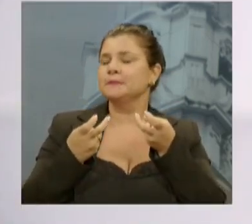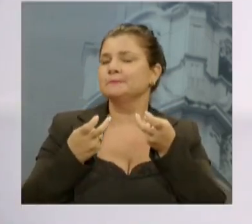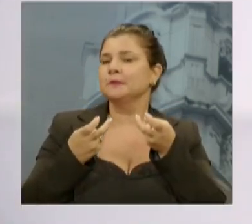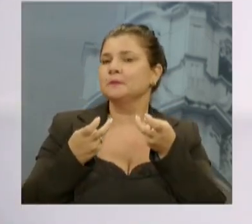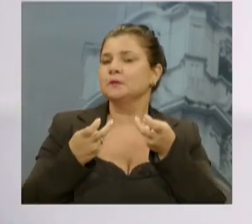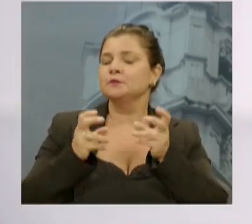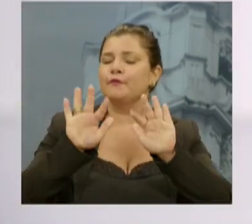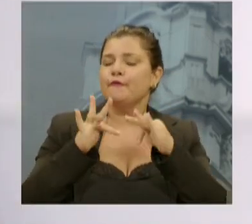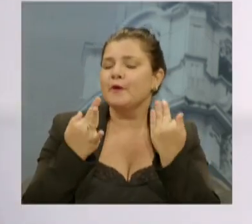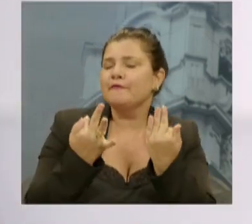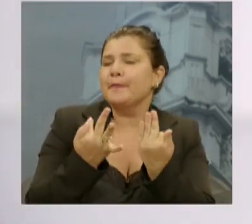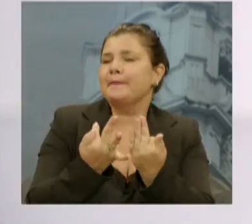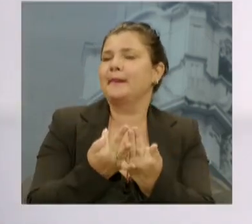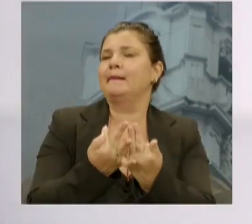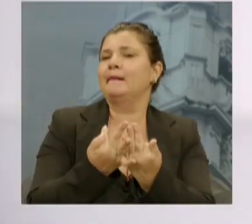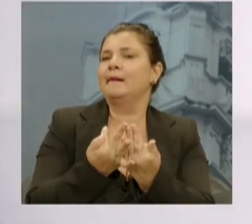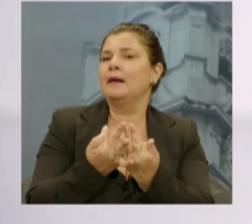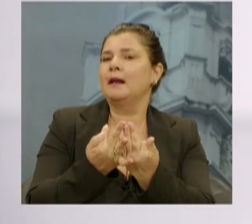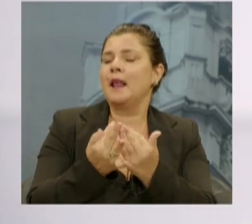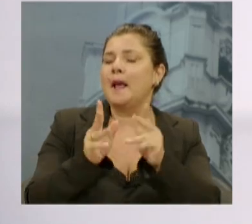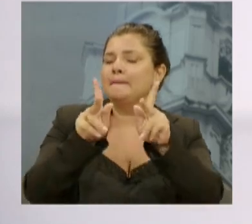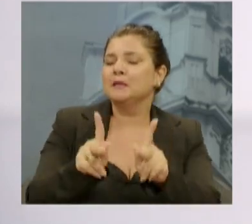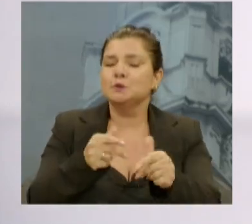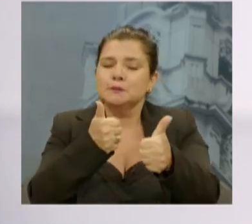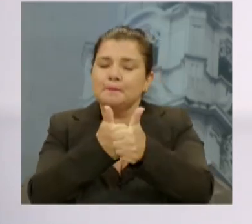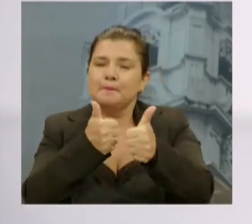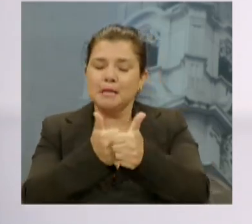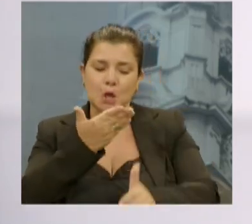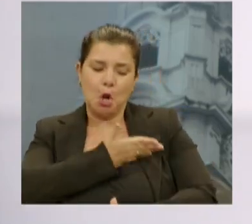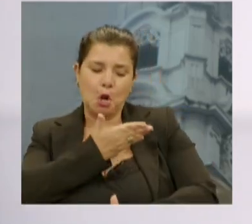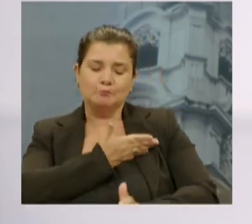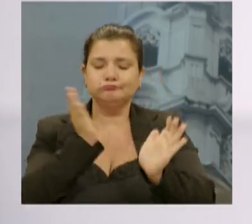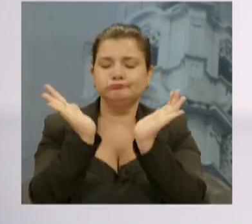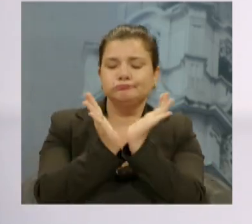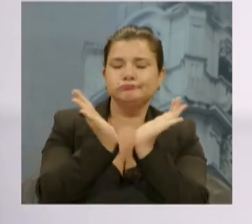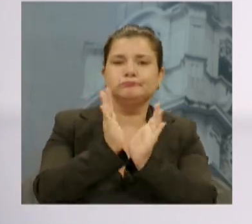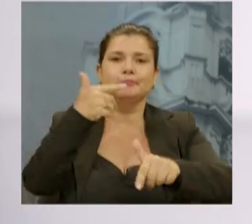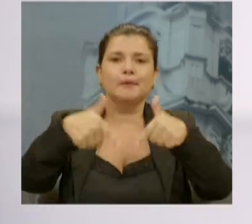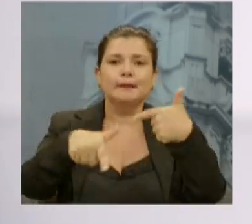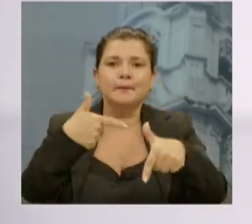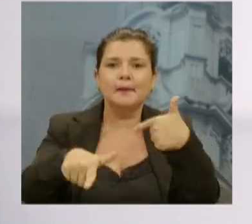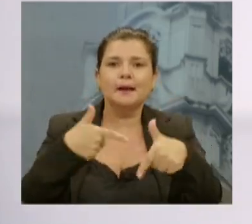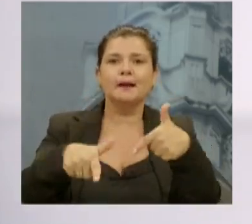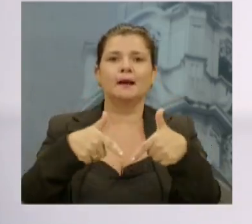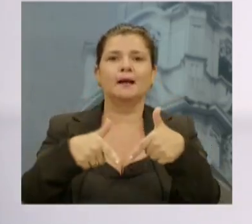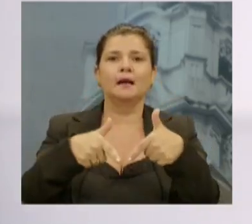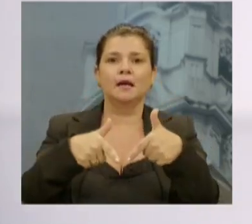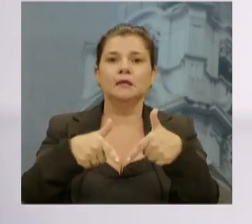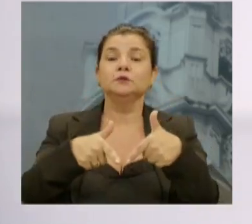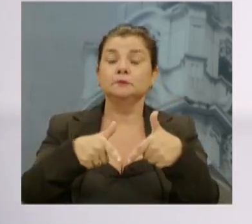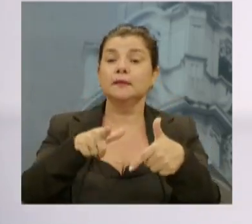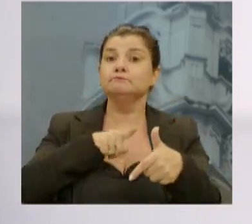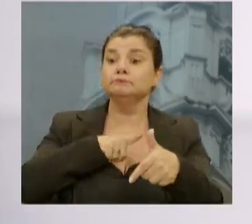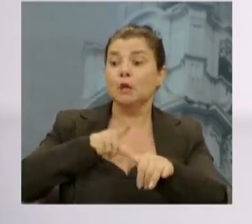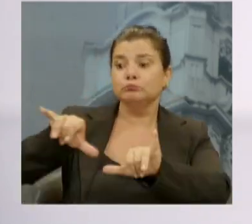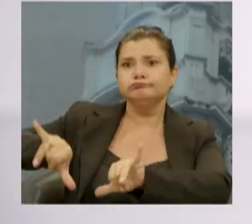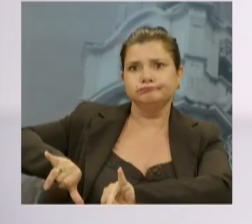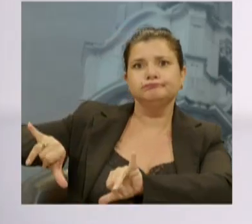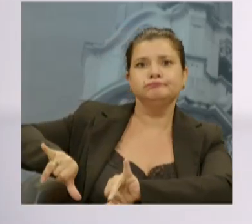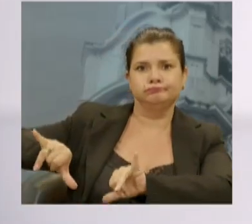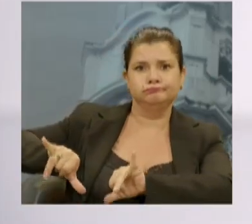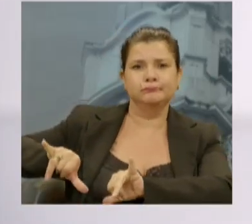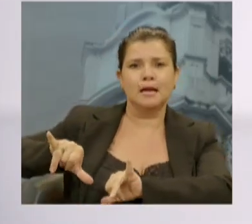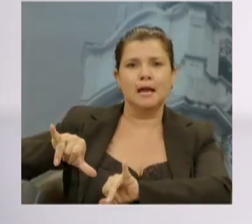que familiares, pessoas próximas, amigos, colegas de trabalho estão em sofrimento